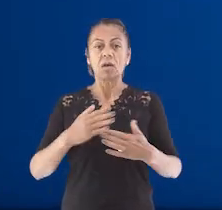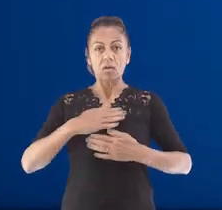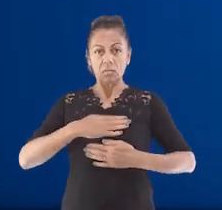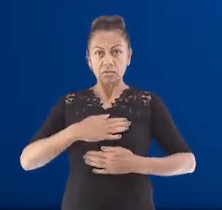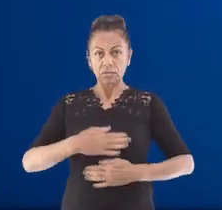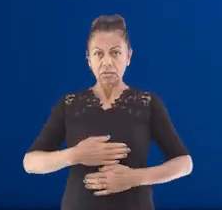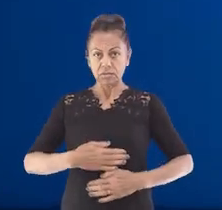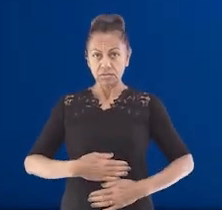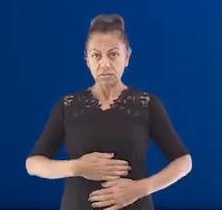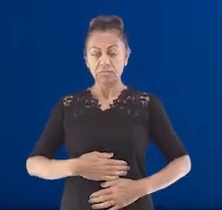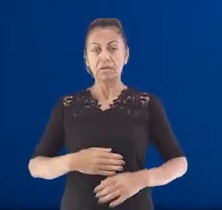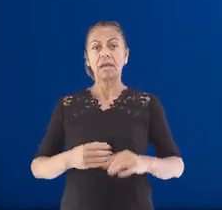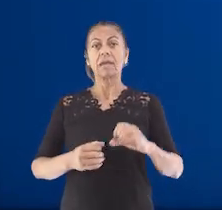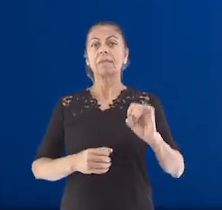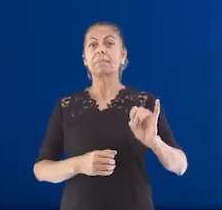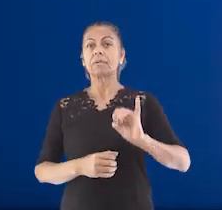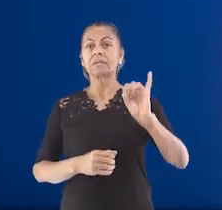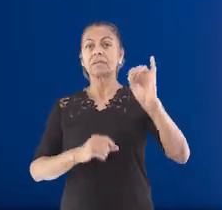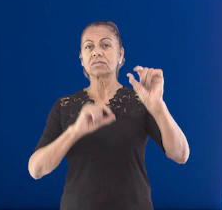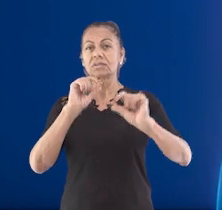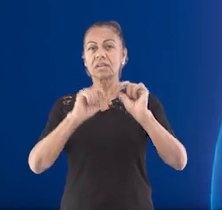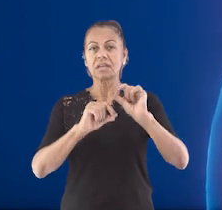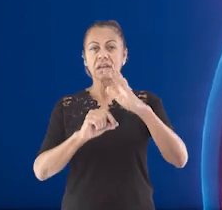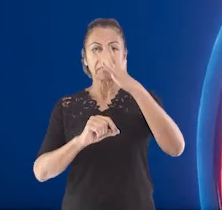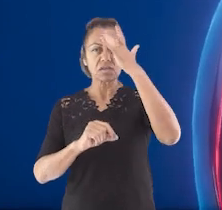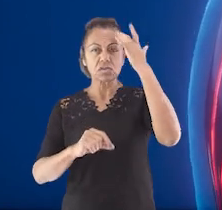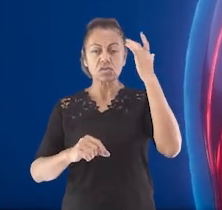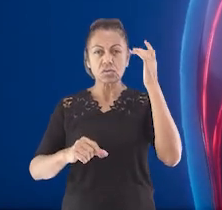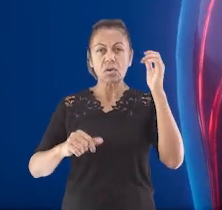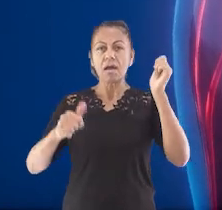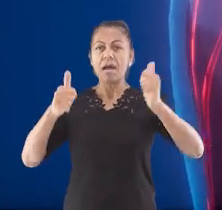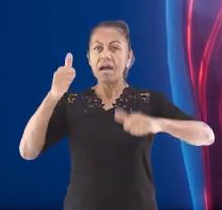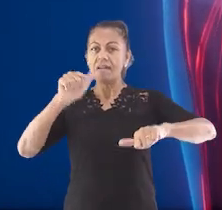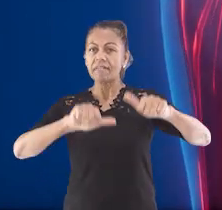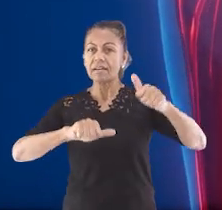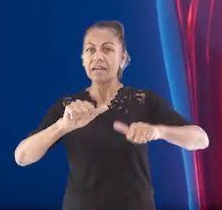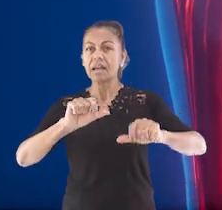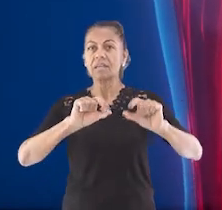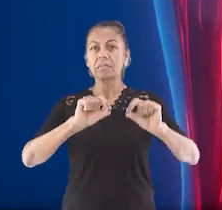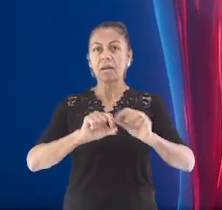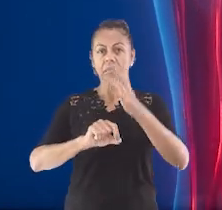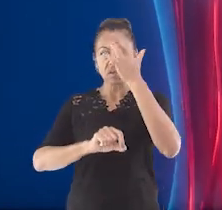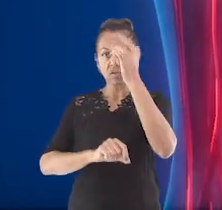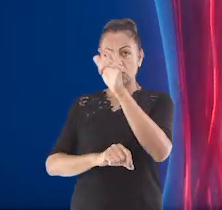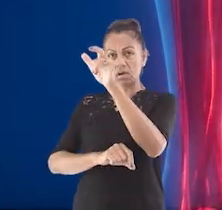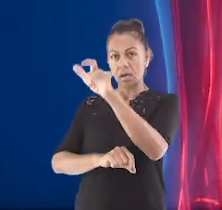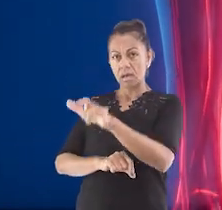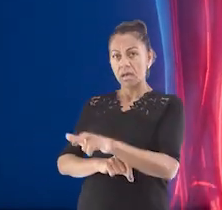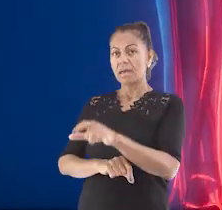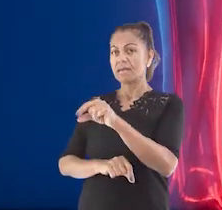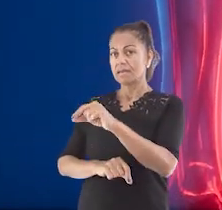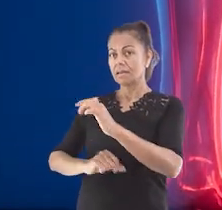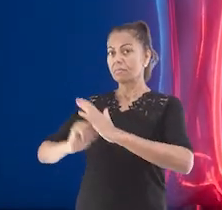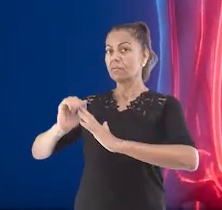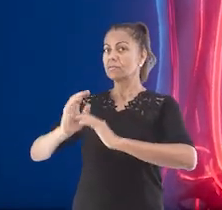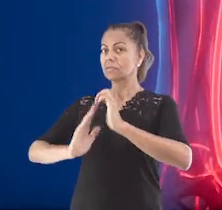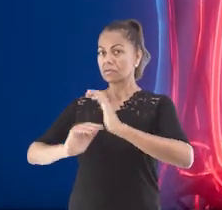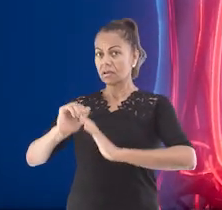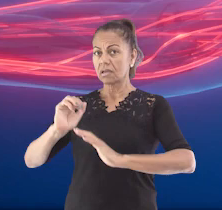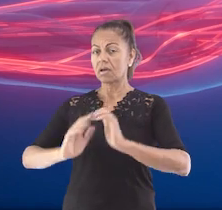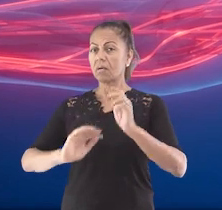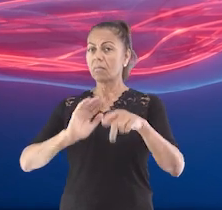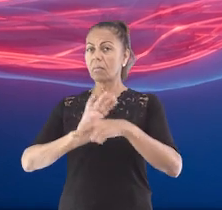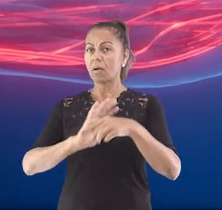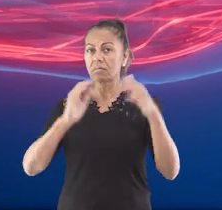pode-se retornar ao biotipo original. Enfim, para identificar corretamente o biotipo